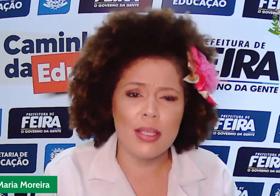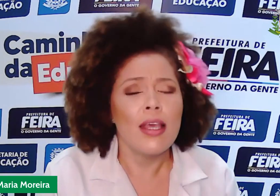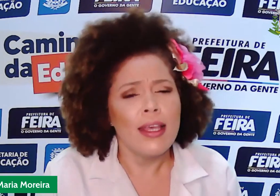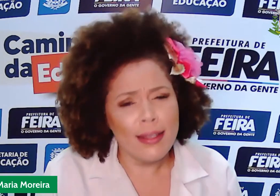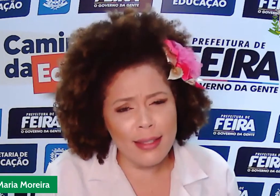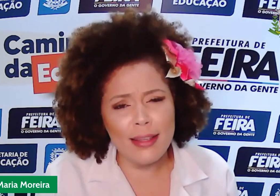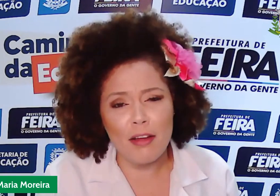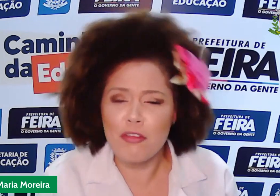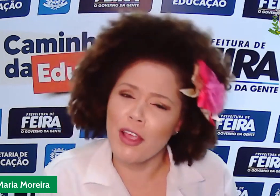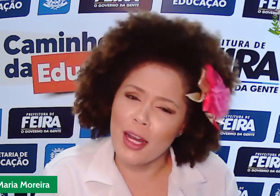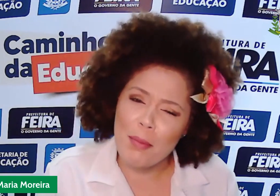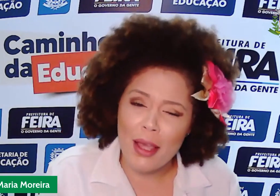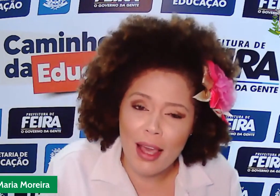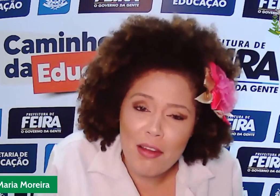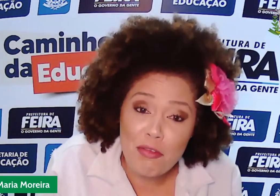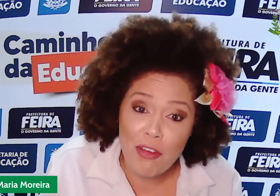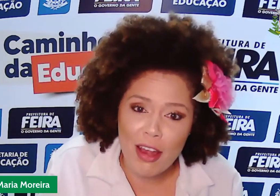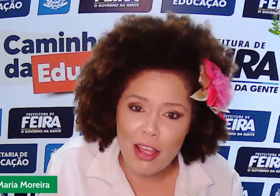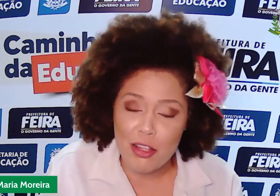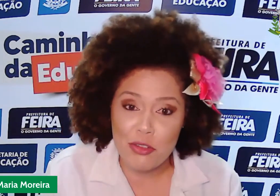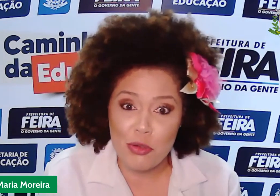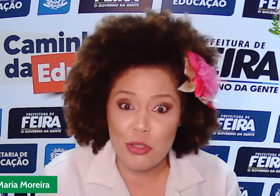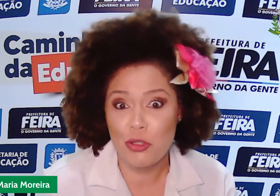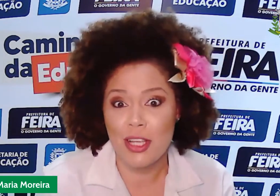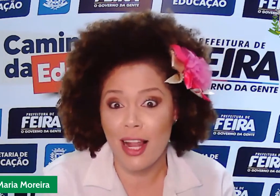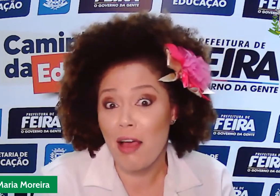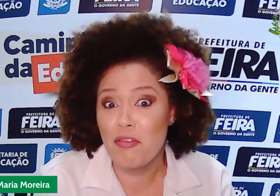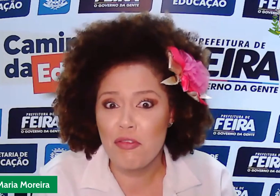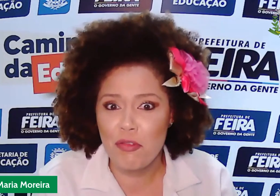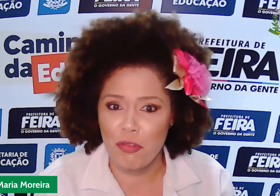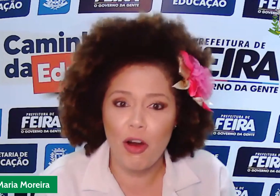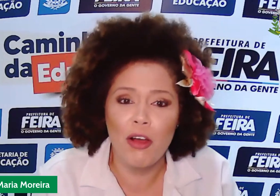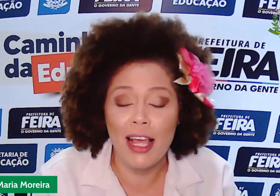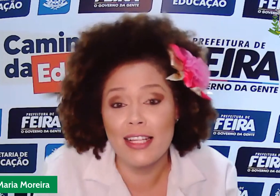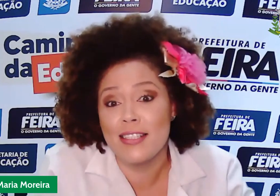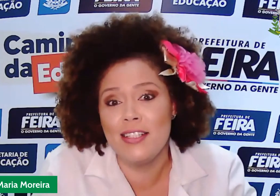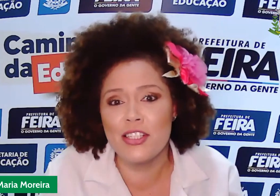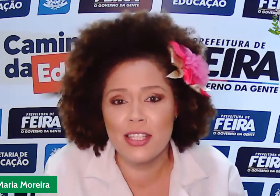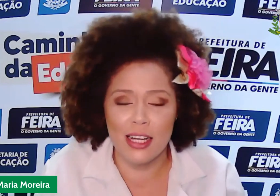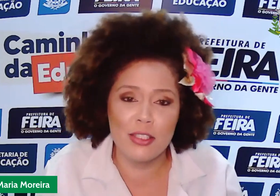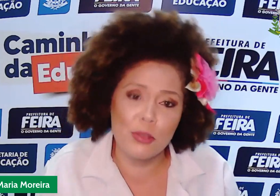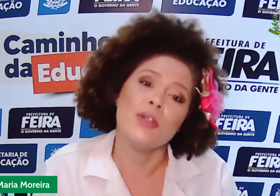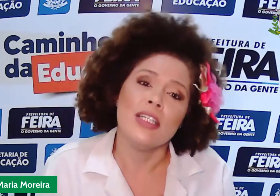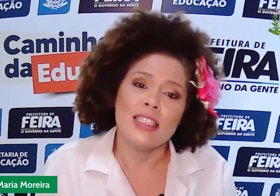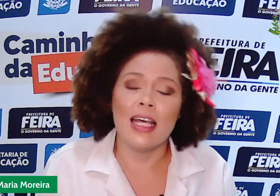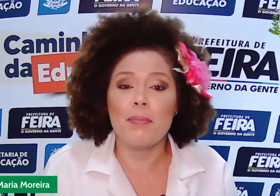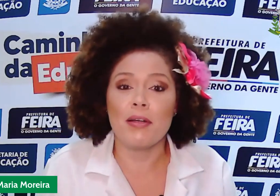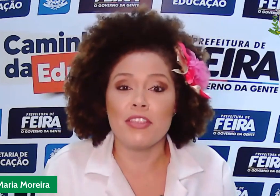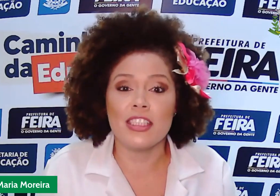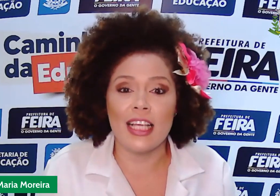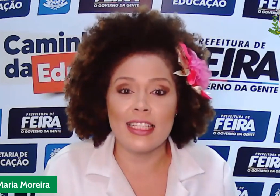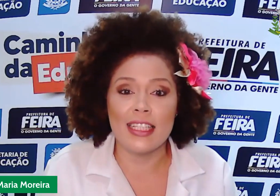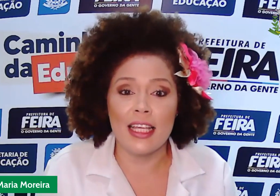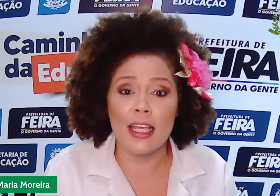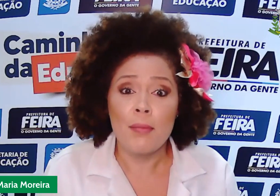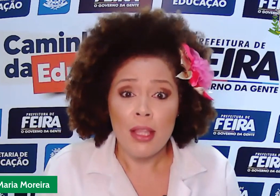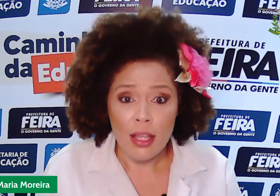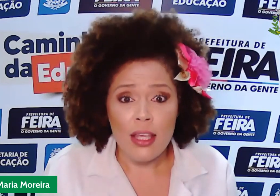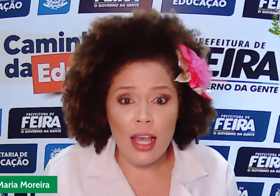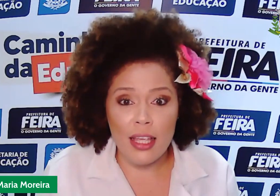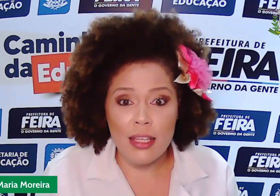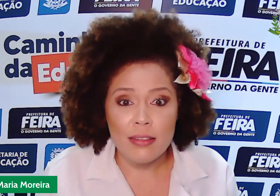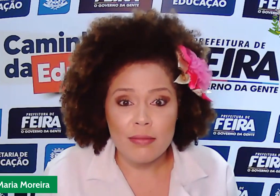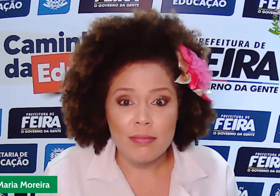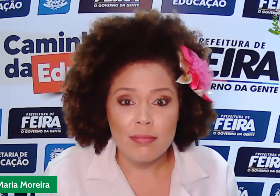112 quinta-feira amanhã que ele feriadinho gostoso aquela folga aquele descanso né para vocês